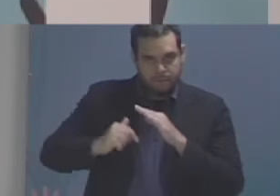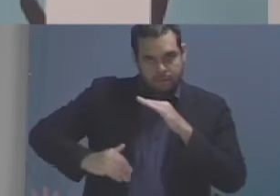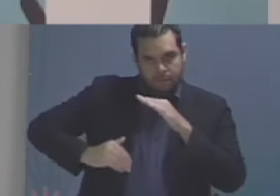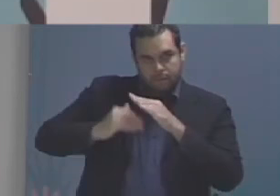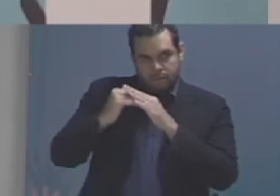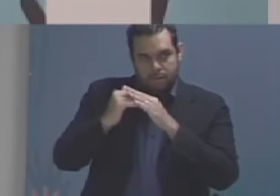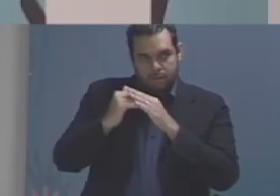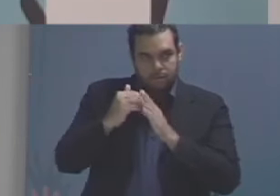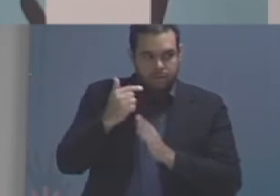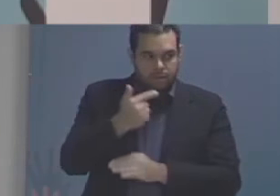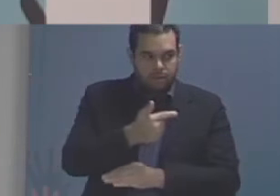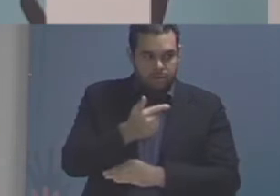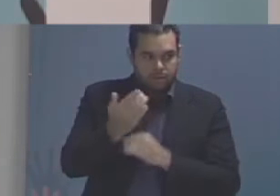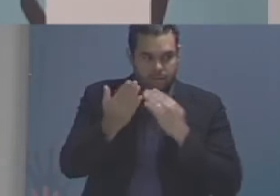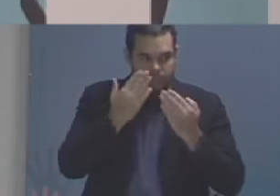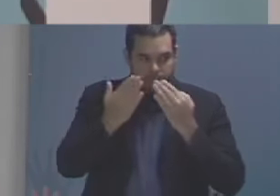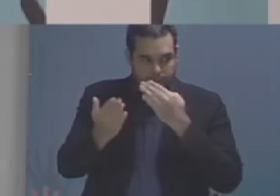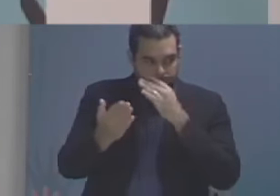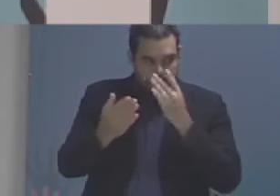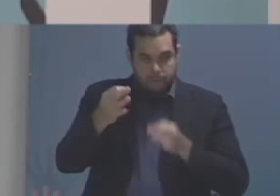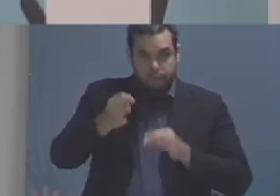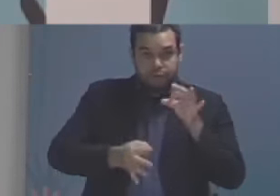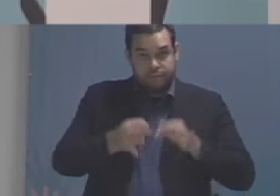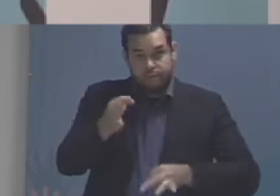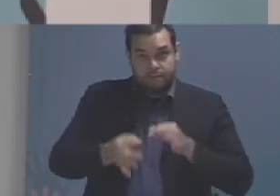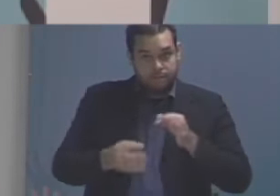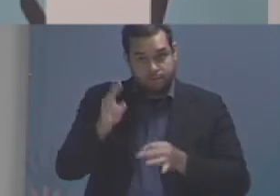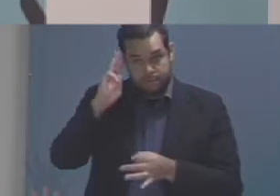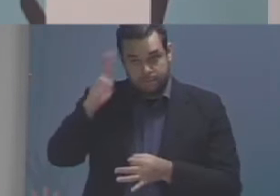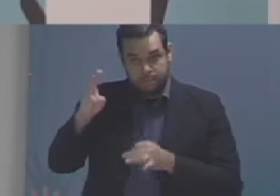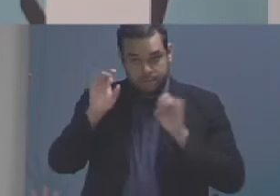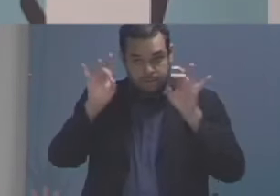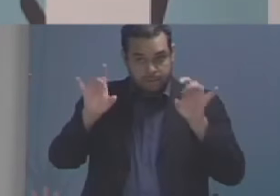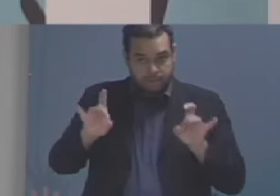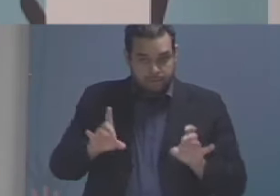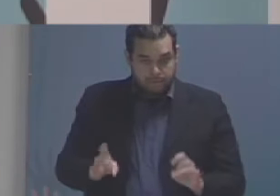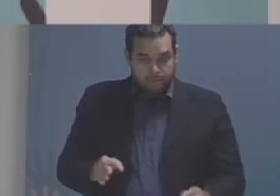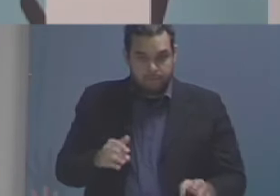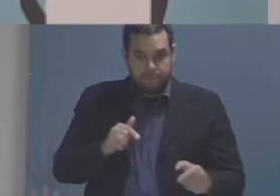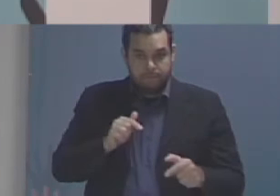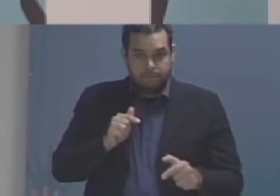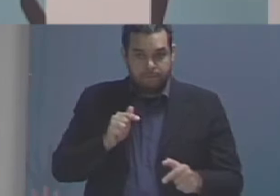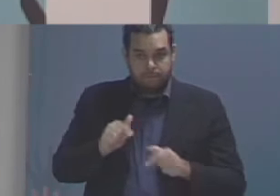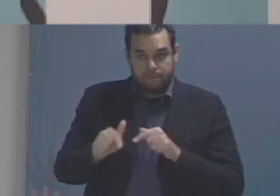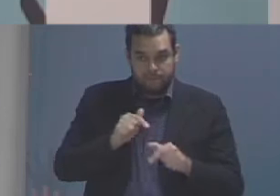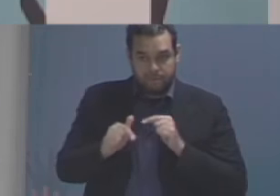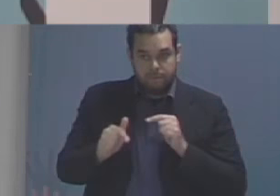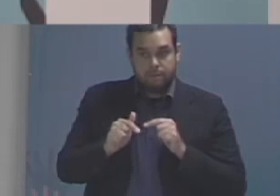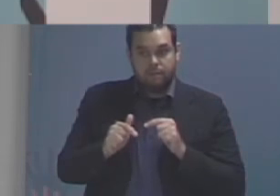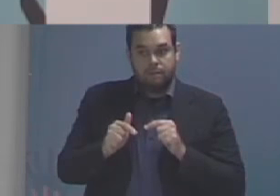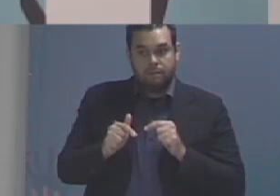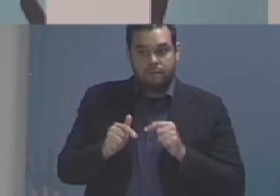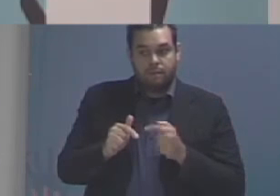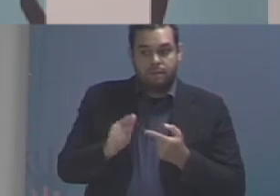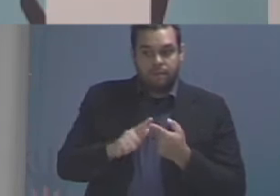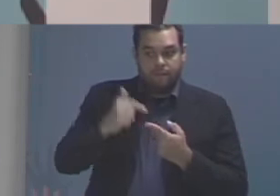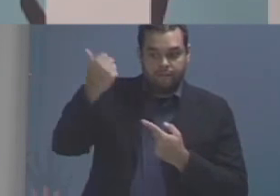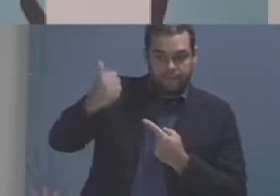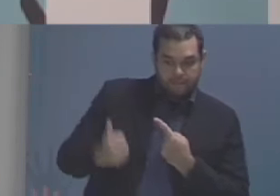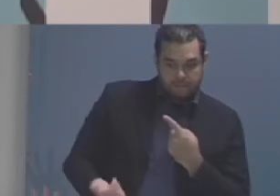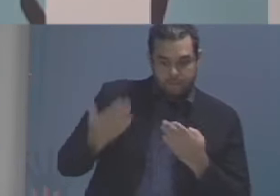psicólogas e dos psicólogos que atuam no judiciário, especialmente o trabalho diretamente relacionado à perícia